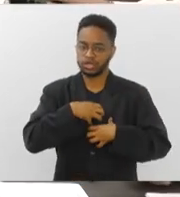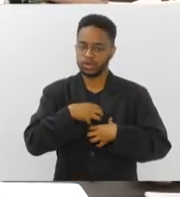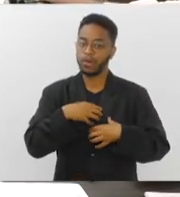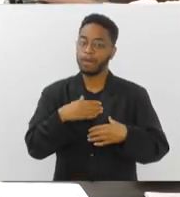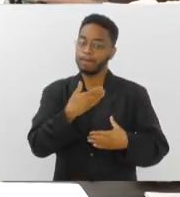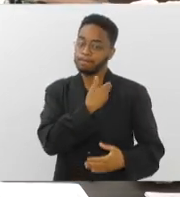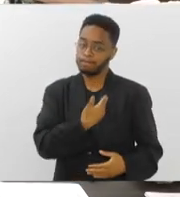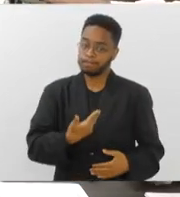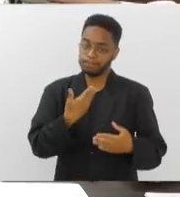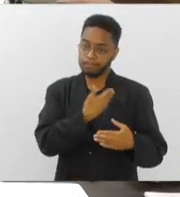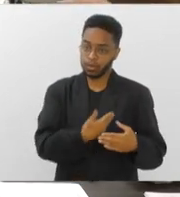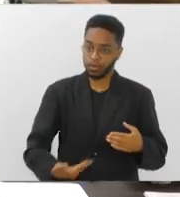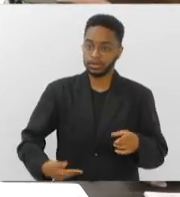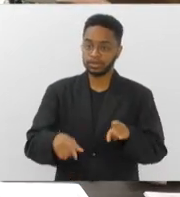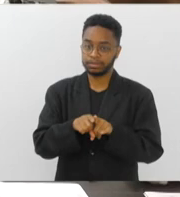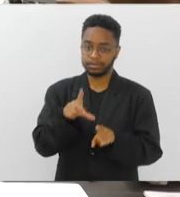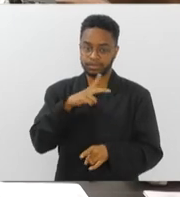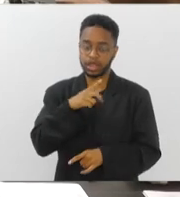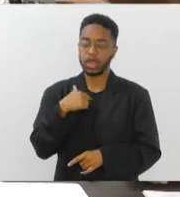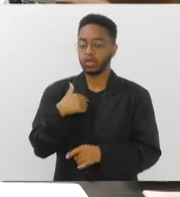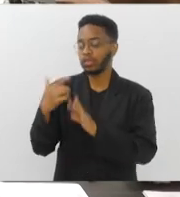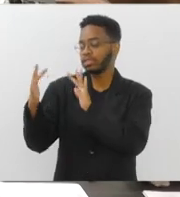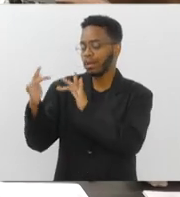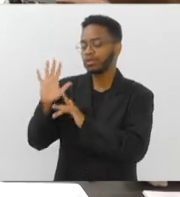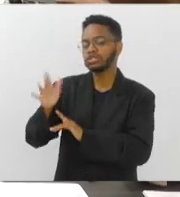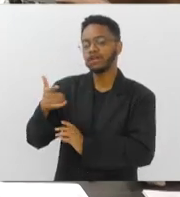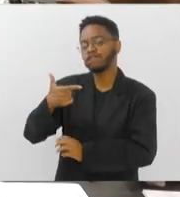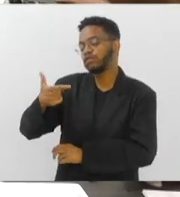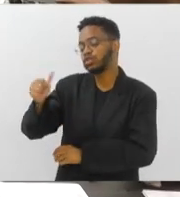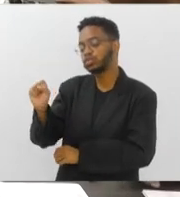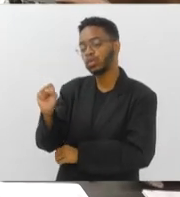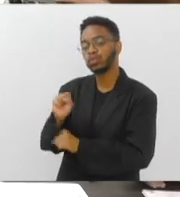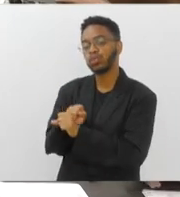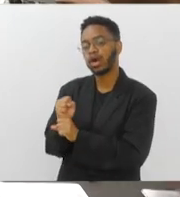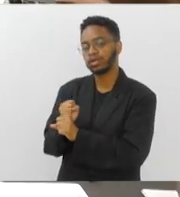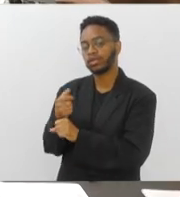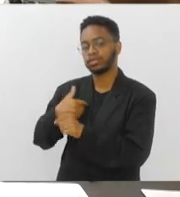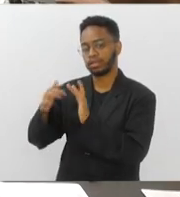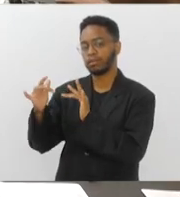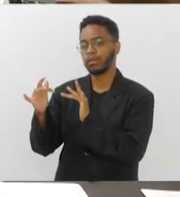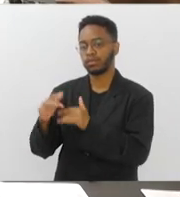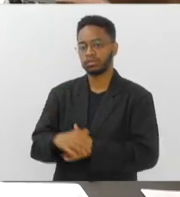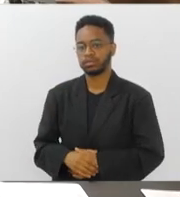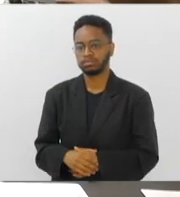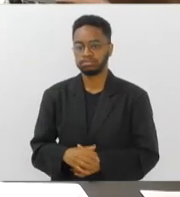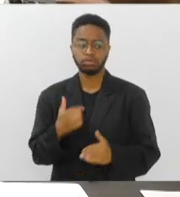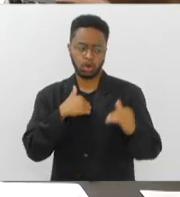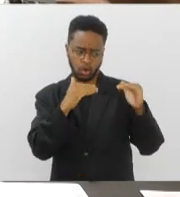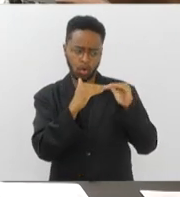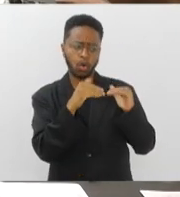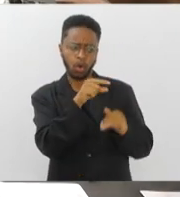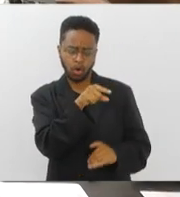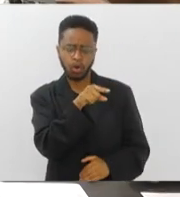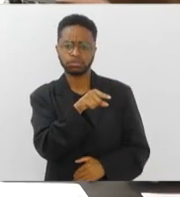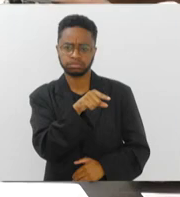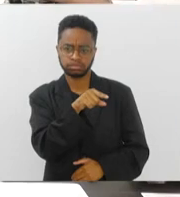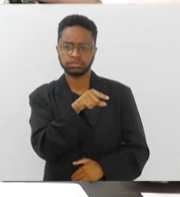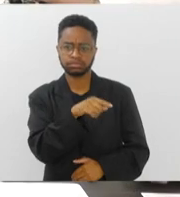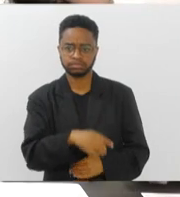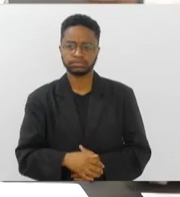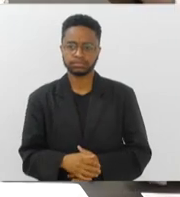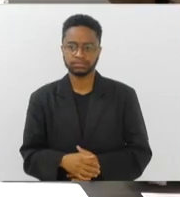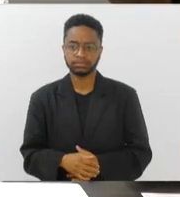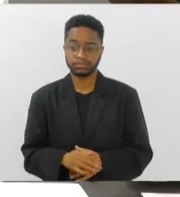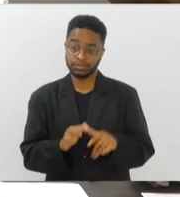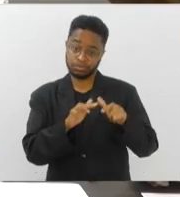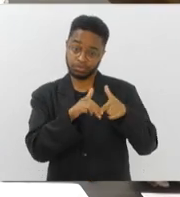Olha, eu namoro há 28 anos. Vai fazer uma receita especial hoje, né, Mink? 28 anos de namoro. Ué, mas eu concordo com Vossa Excelência. Por